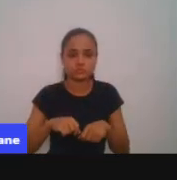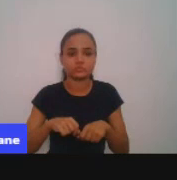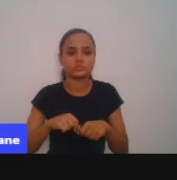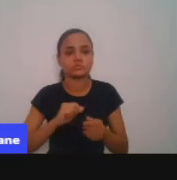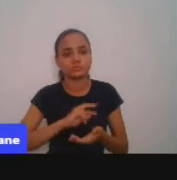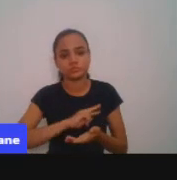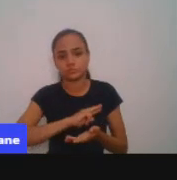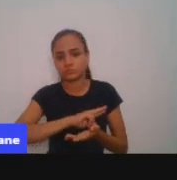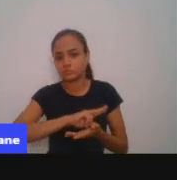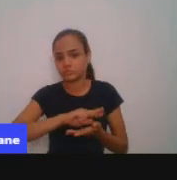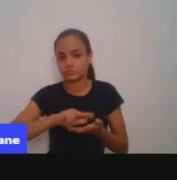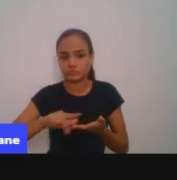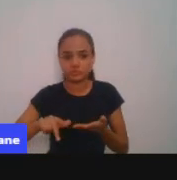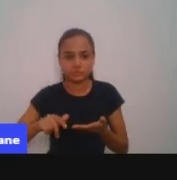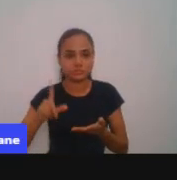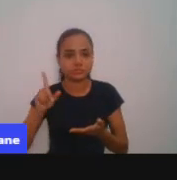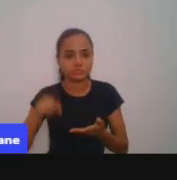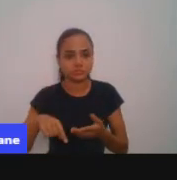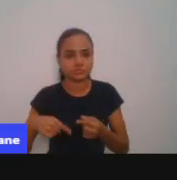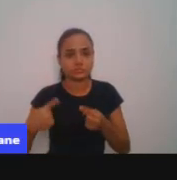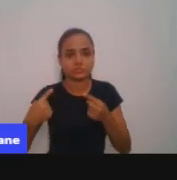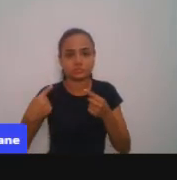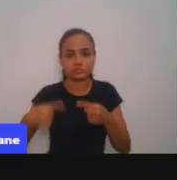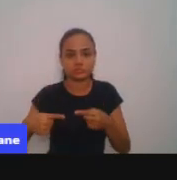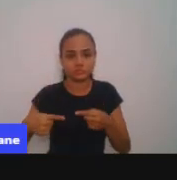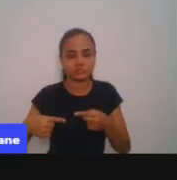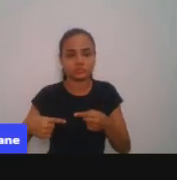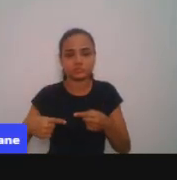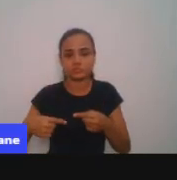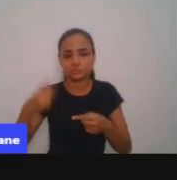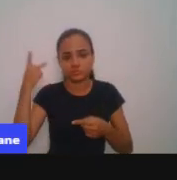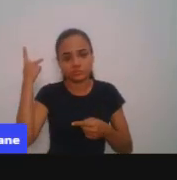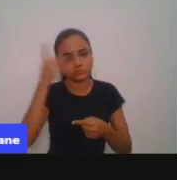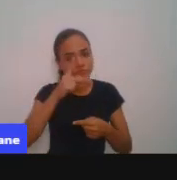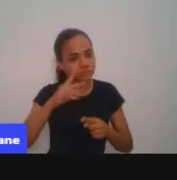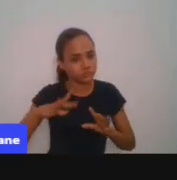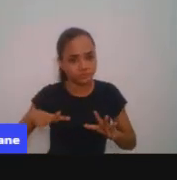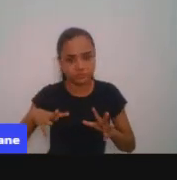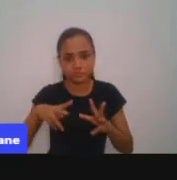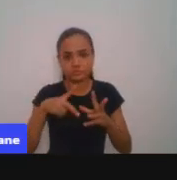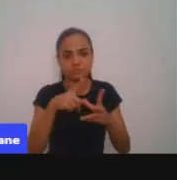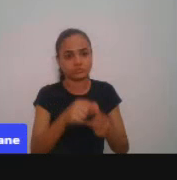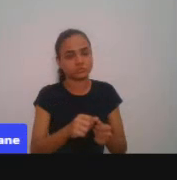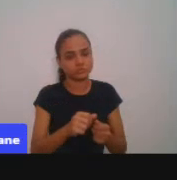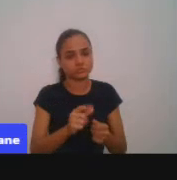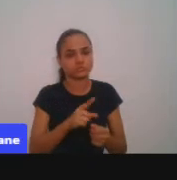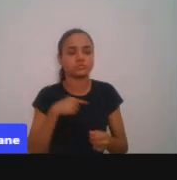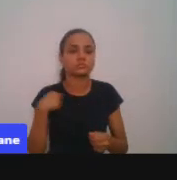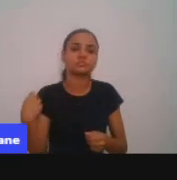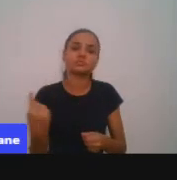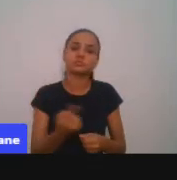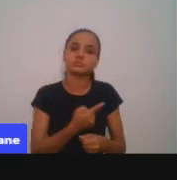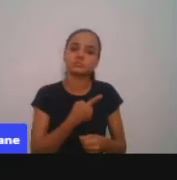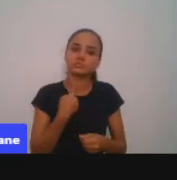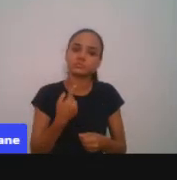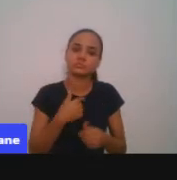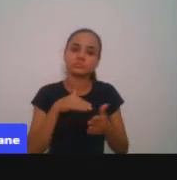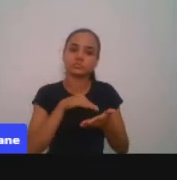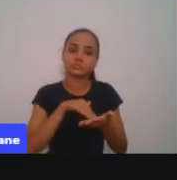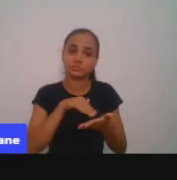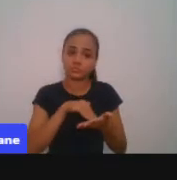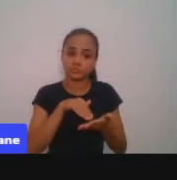para todos nós, né? Nós estamos na secretaria como técnicos, estudando e pensando nas possibilidades de ajudá-los,